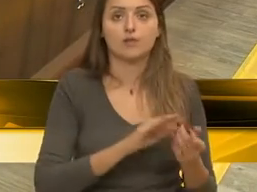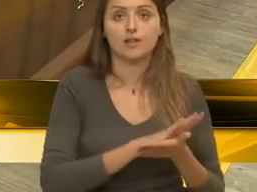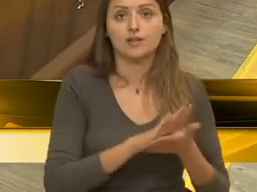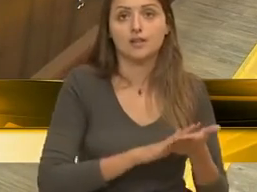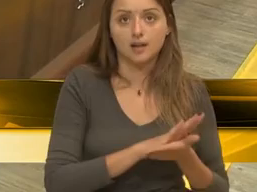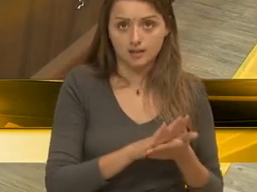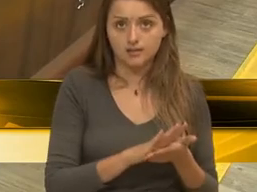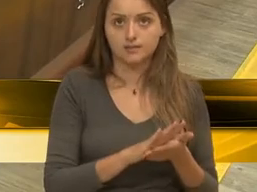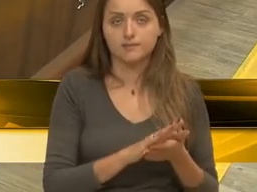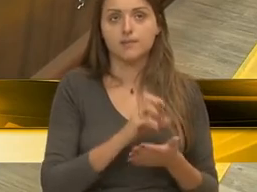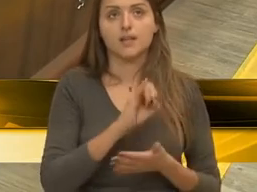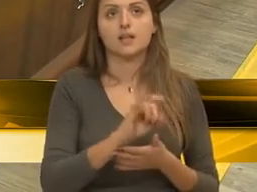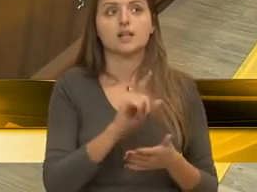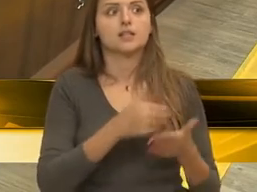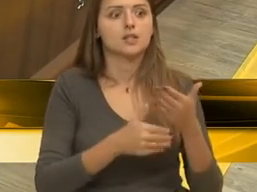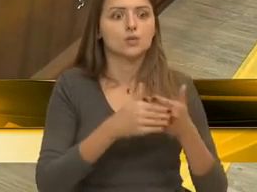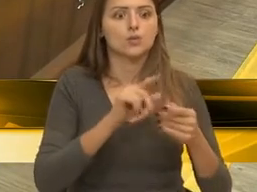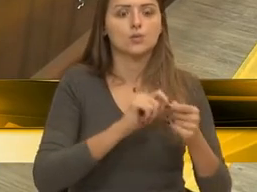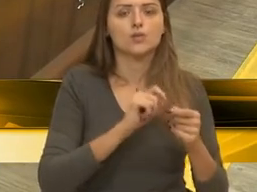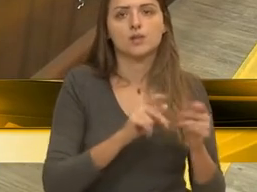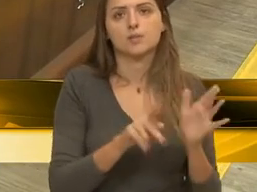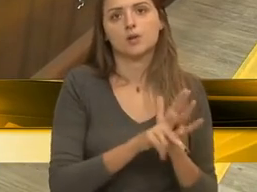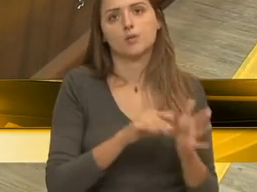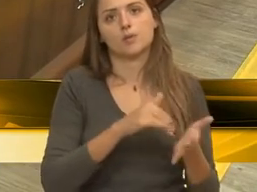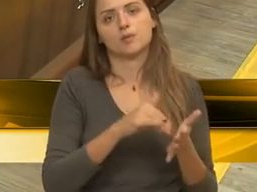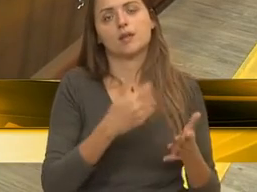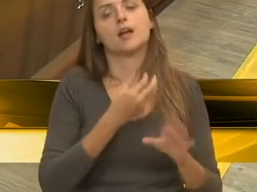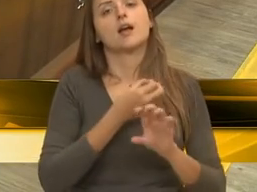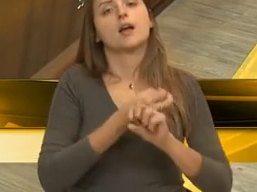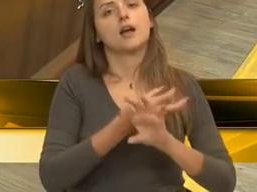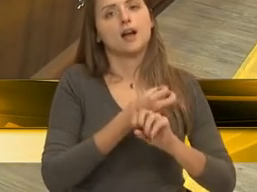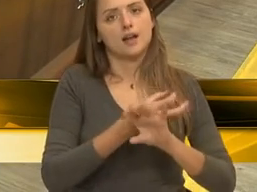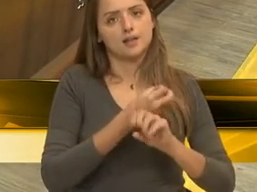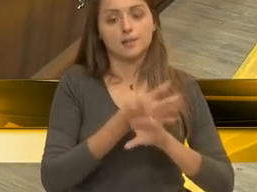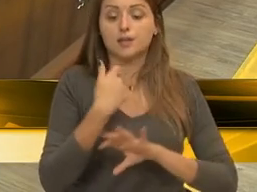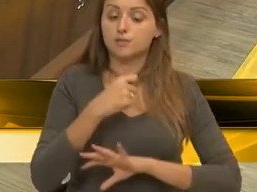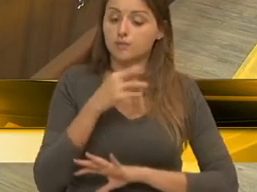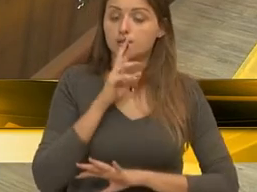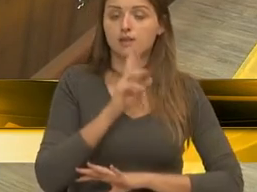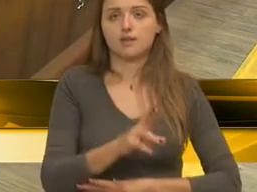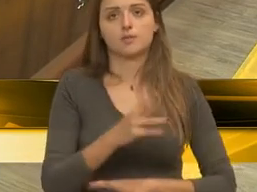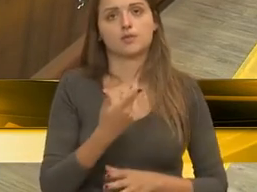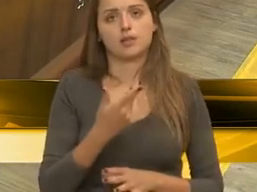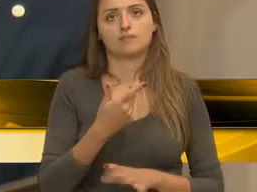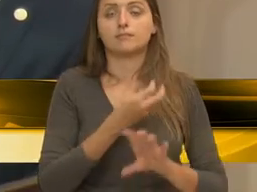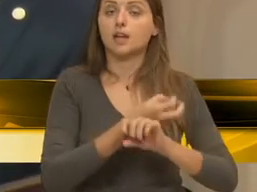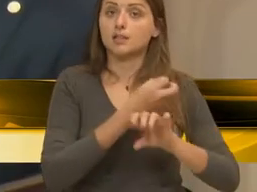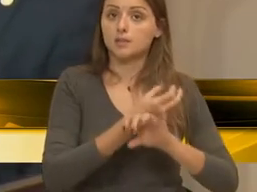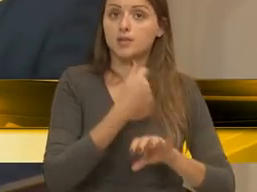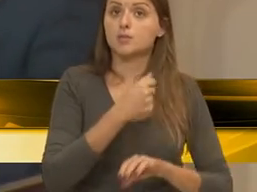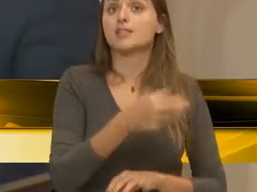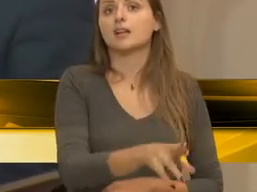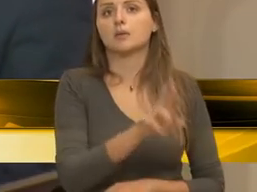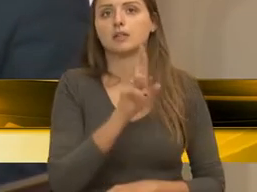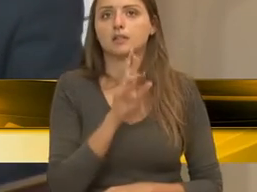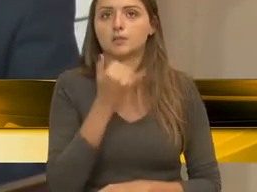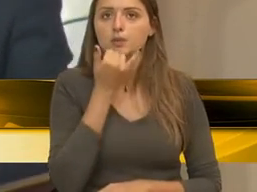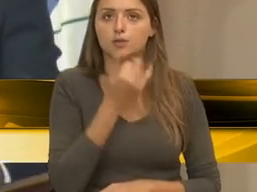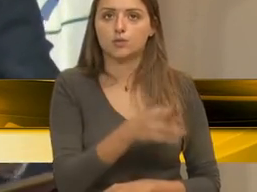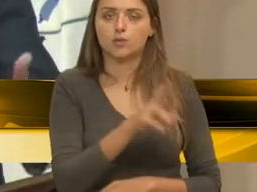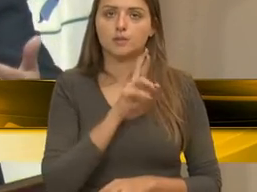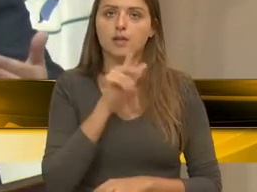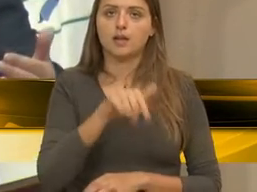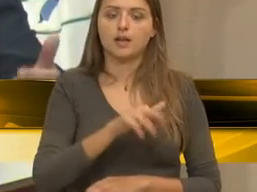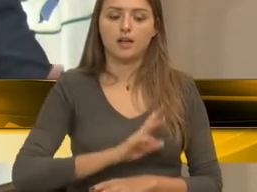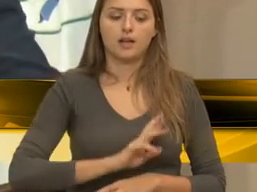do prefeito municipal. Então, a SMED tem que nos responder. A SMED é a representante do